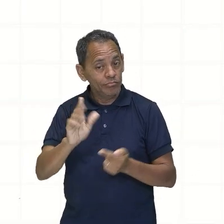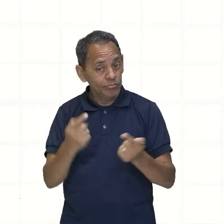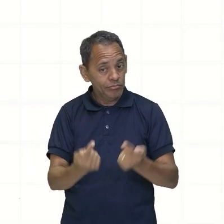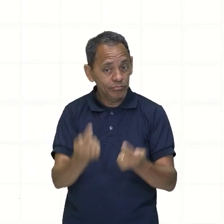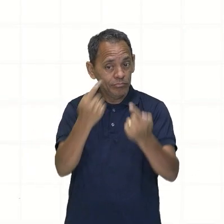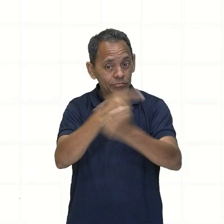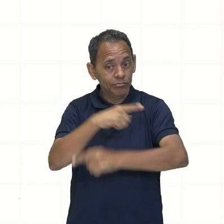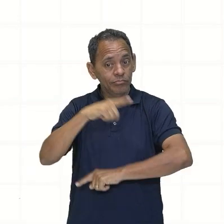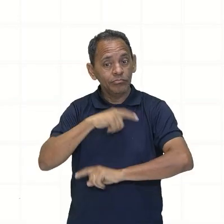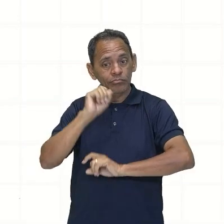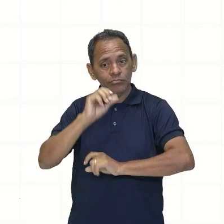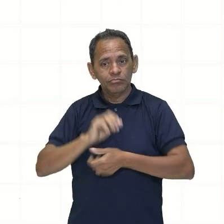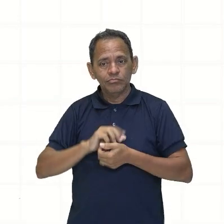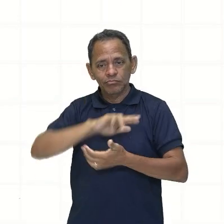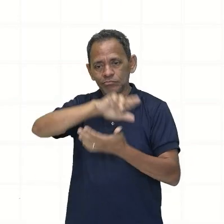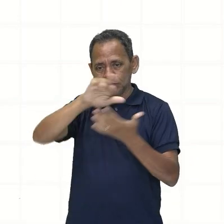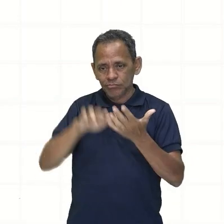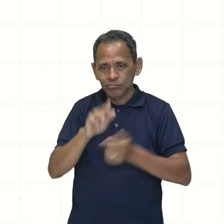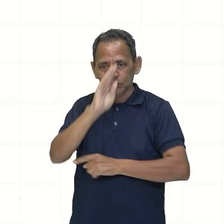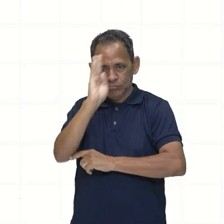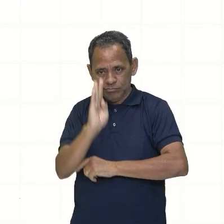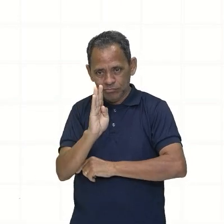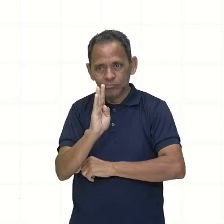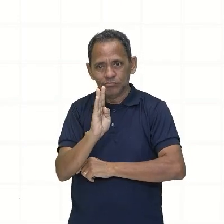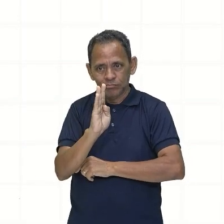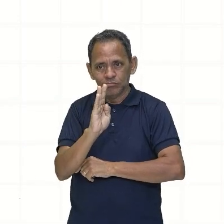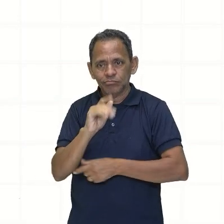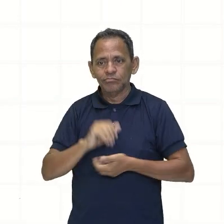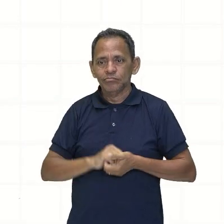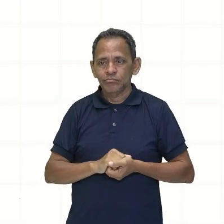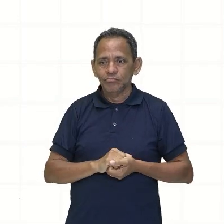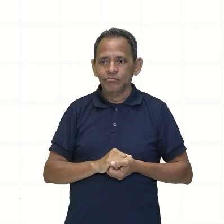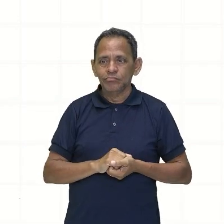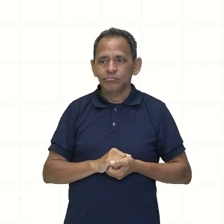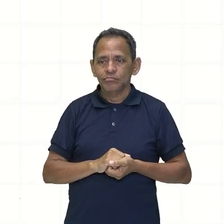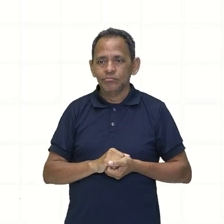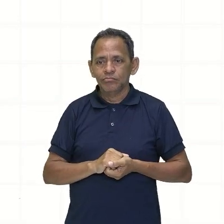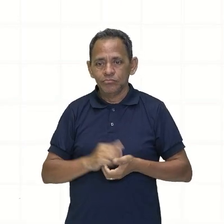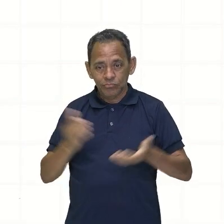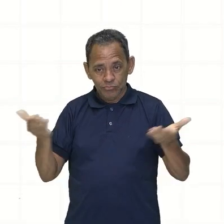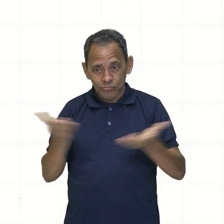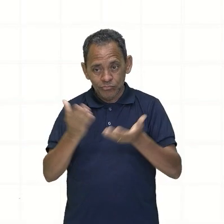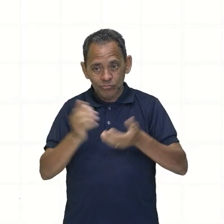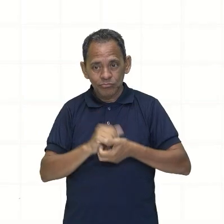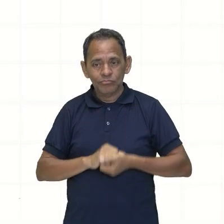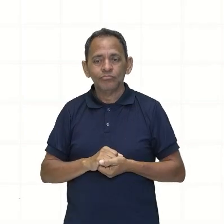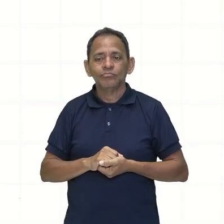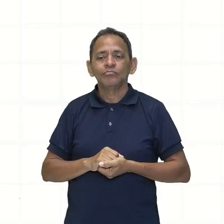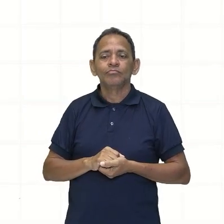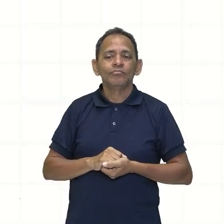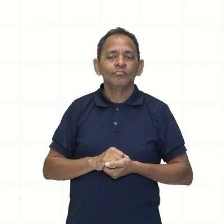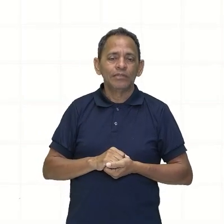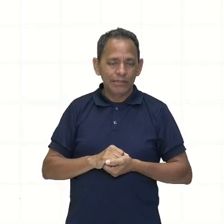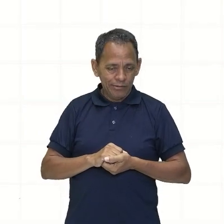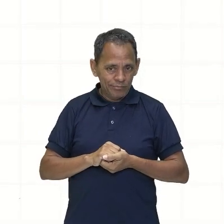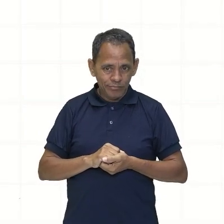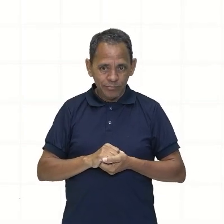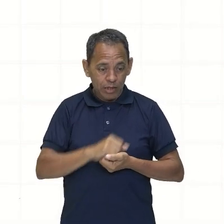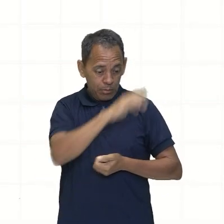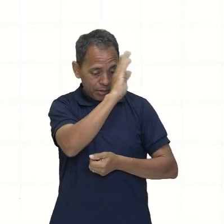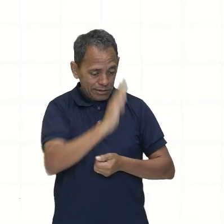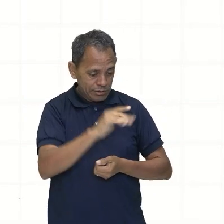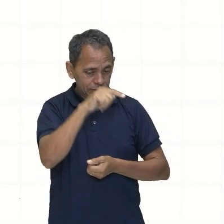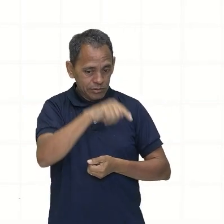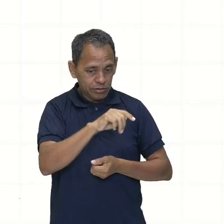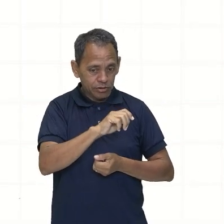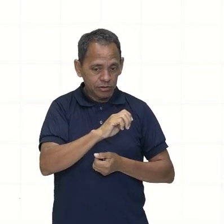temos aí muitos brasileiros, né, que se tornaram o que nós denominamos de emigrantes, né, nas últimas décadas, que